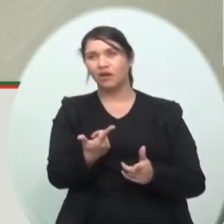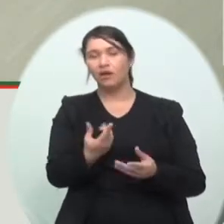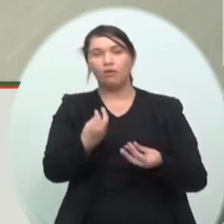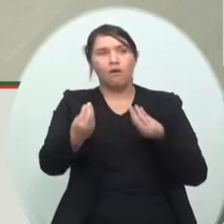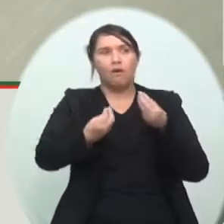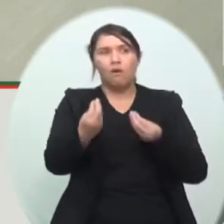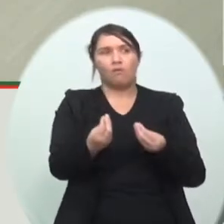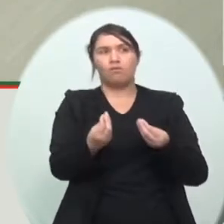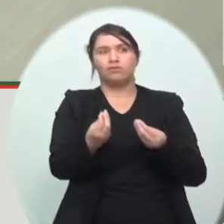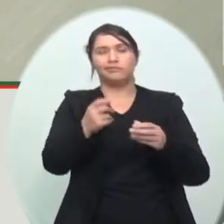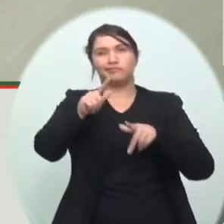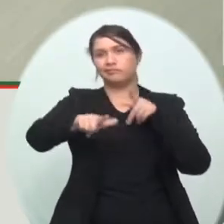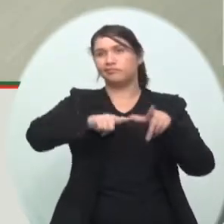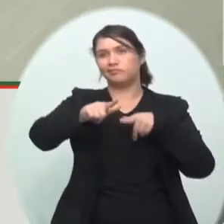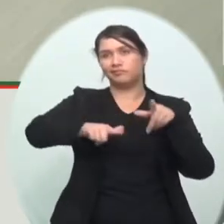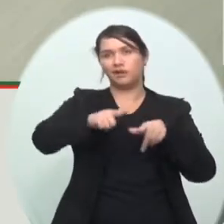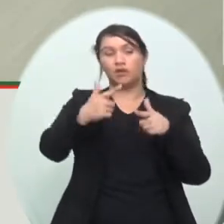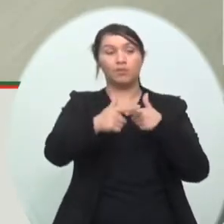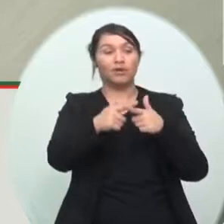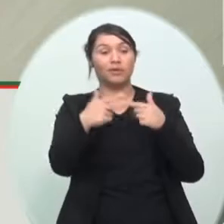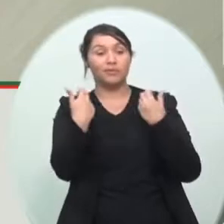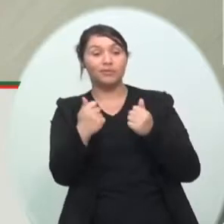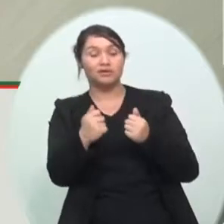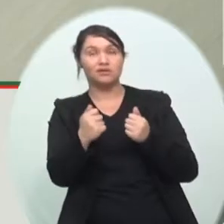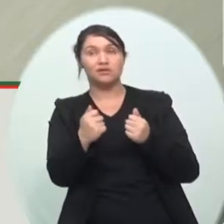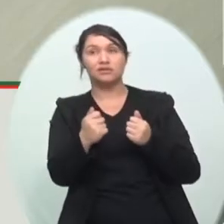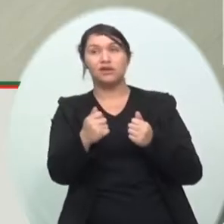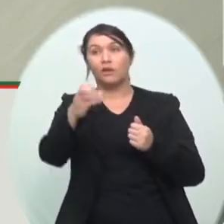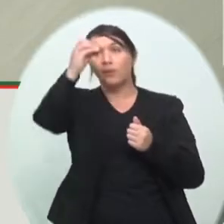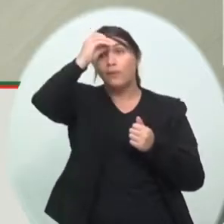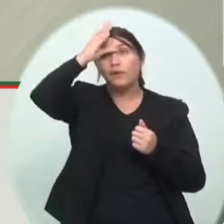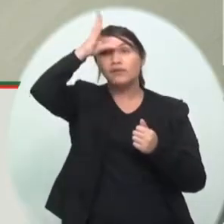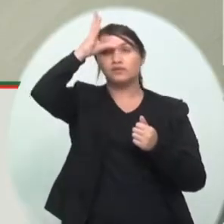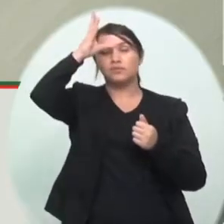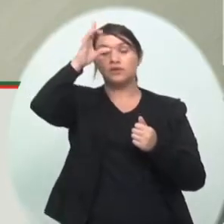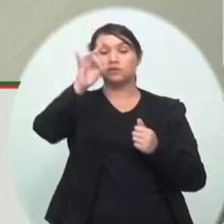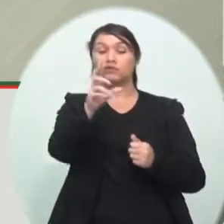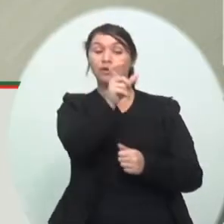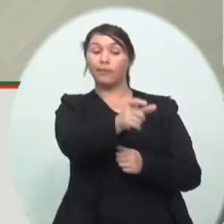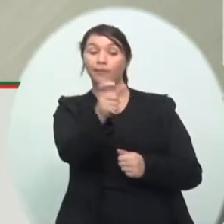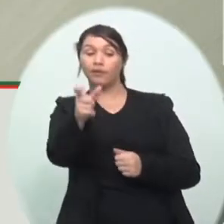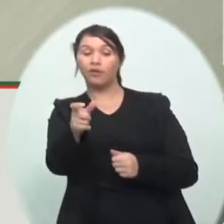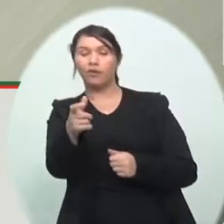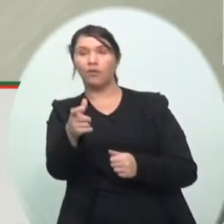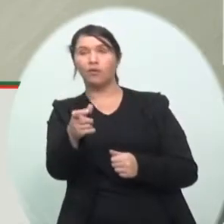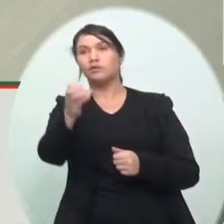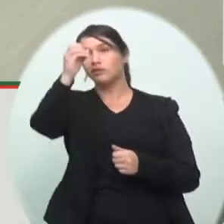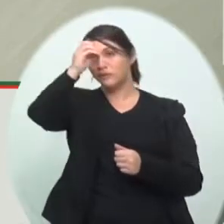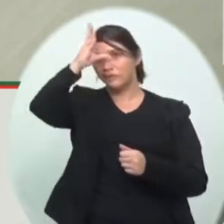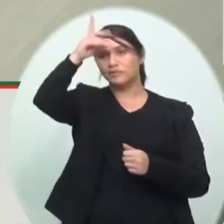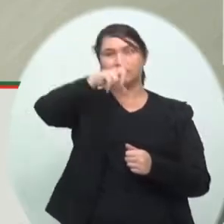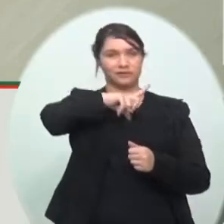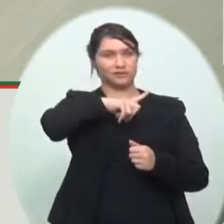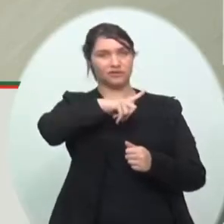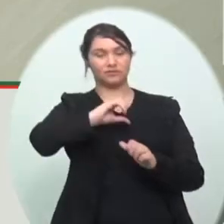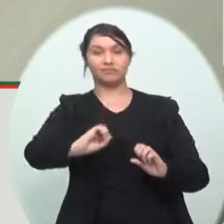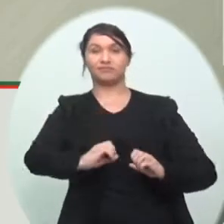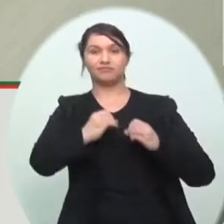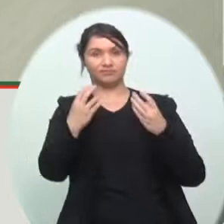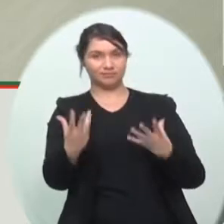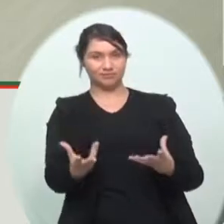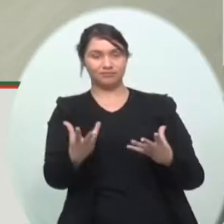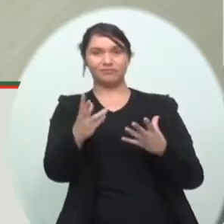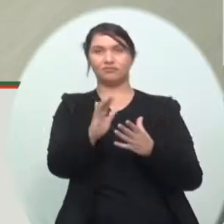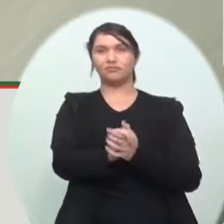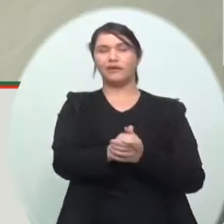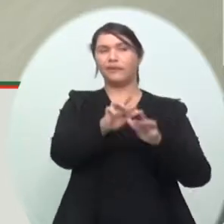gerar o conhecimento e fazer com que isso gere renda. E nos precavendo dessa estrutura, um pouco